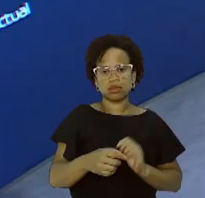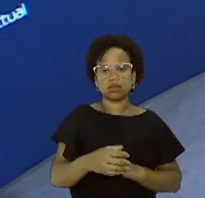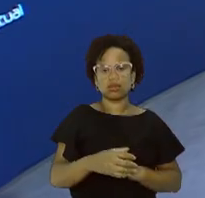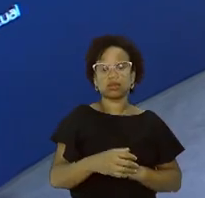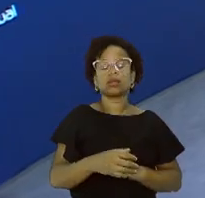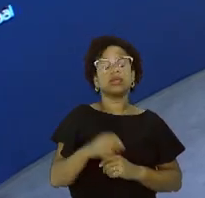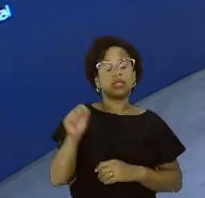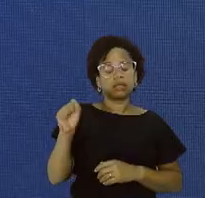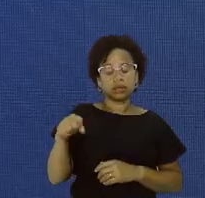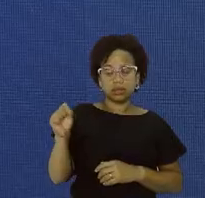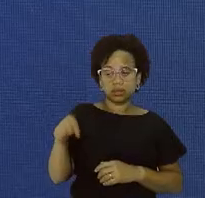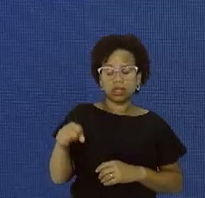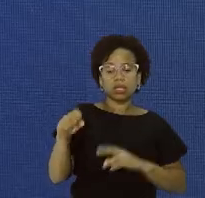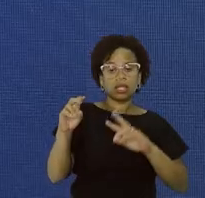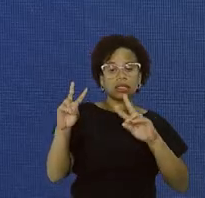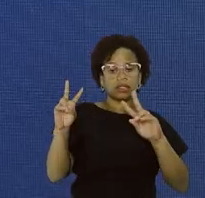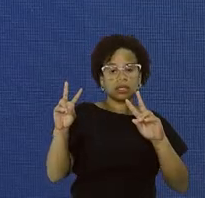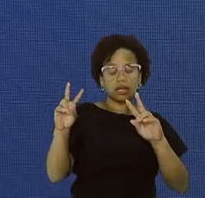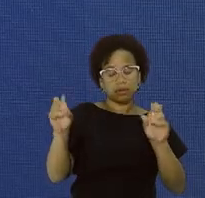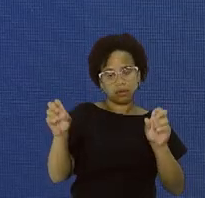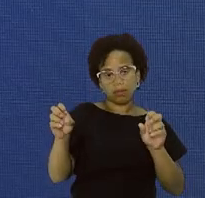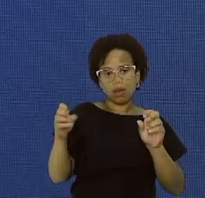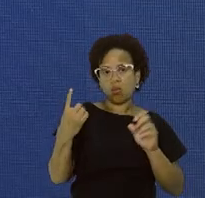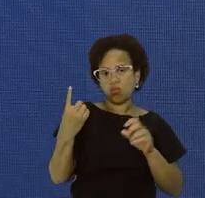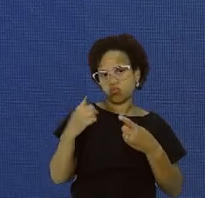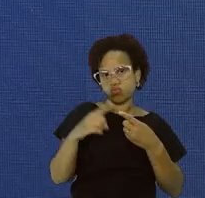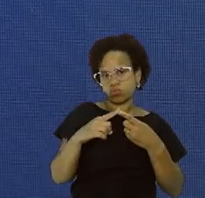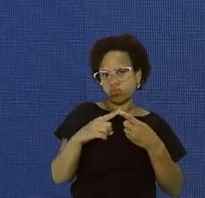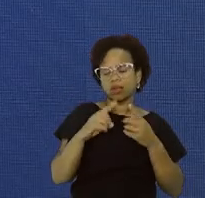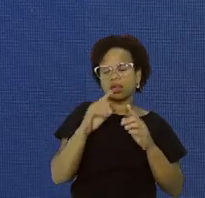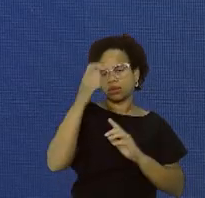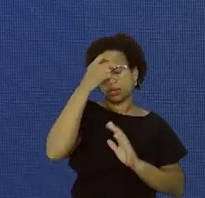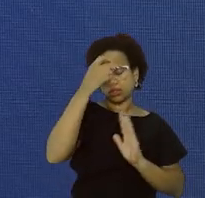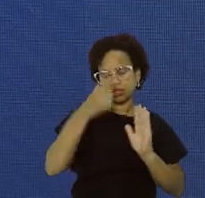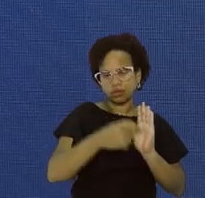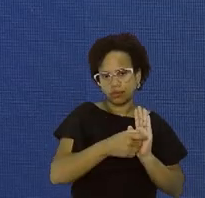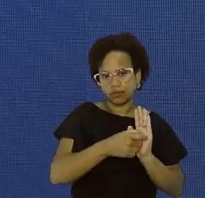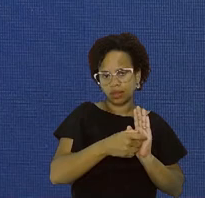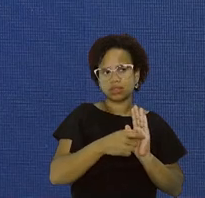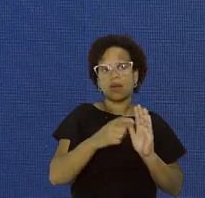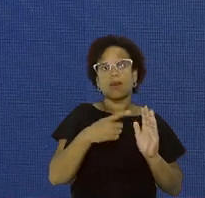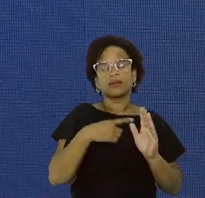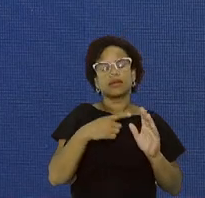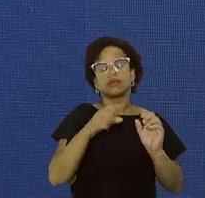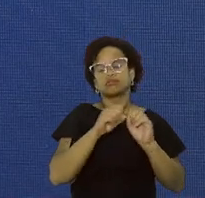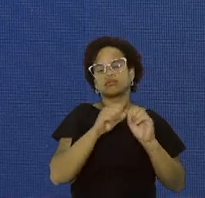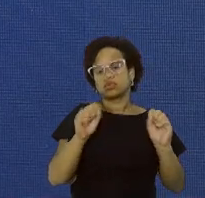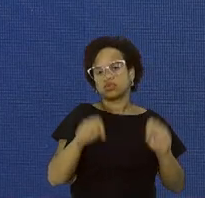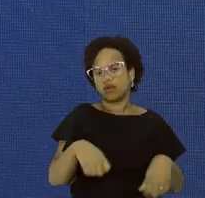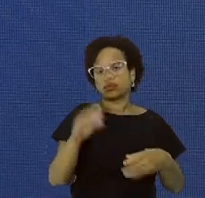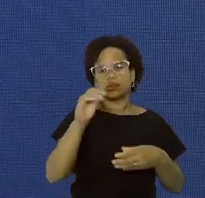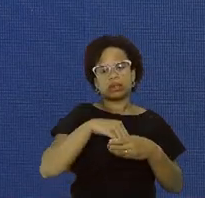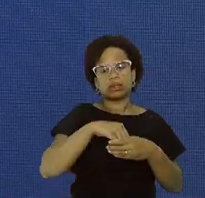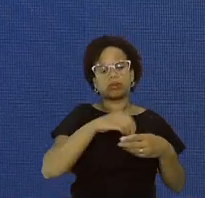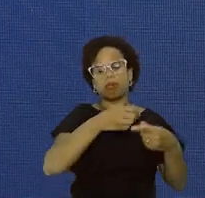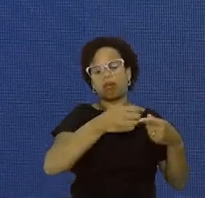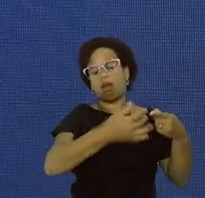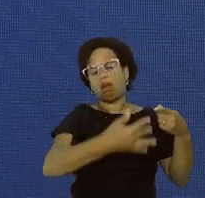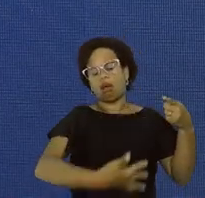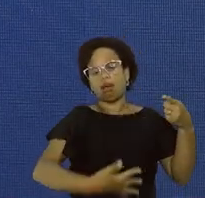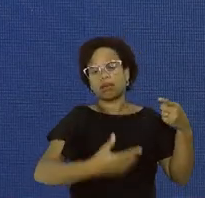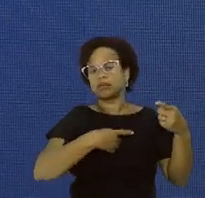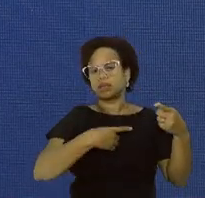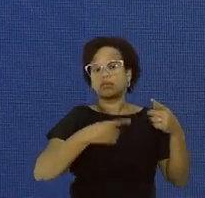acho que você tem vários temas que é por exemplo dentro de software que é um universo muito grande você tem desde você ter segurança então